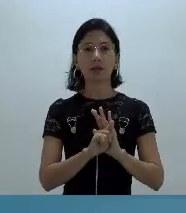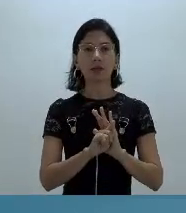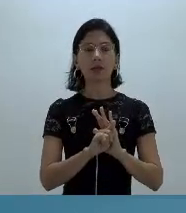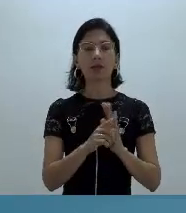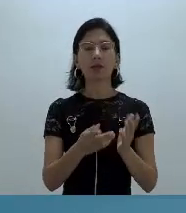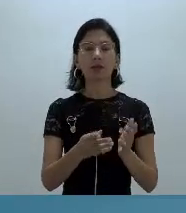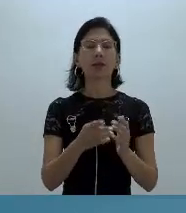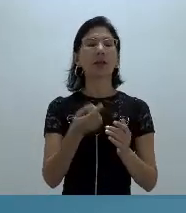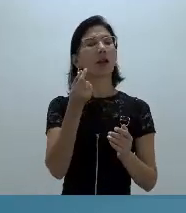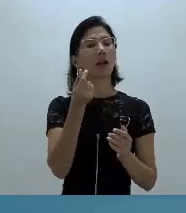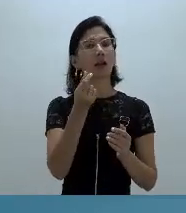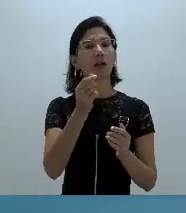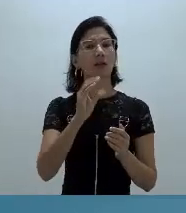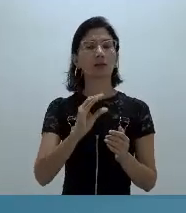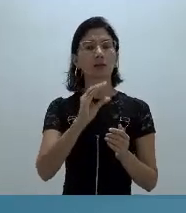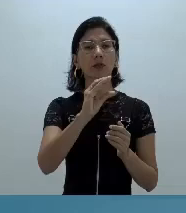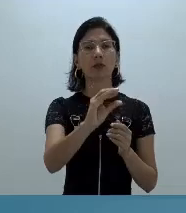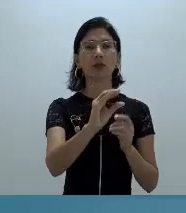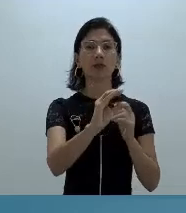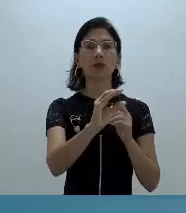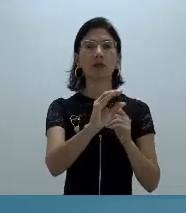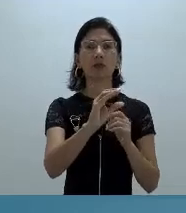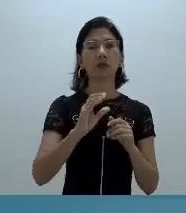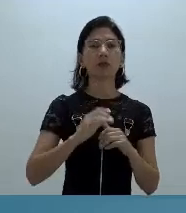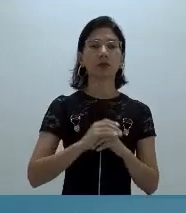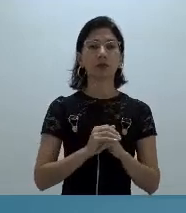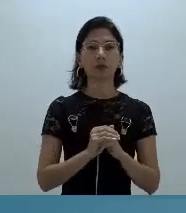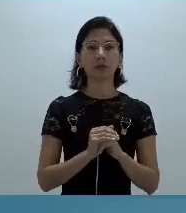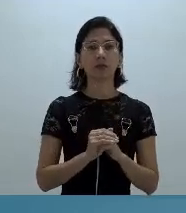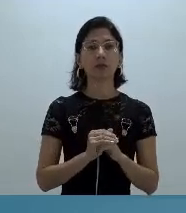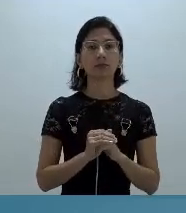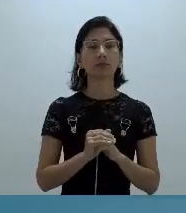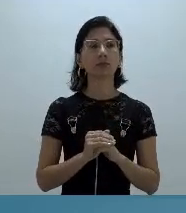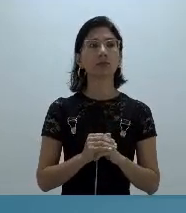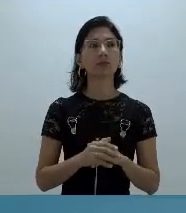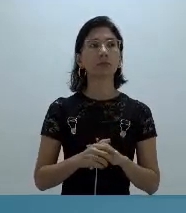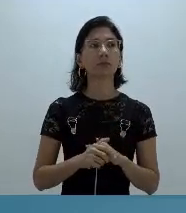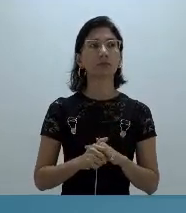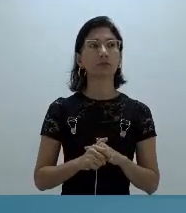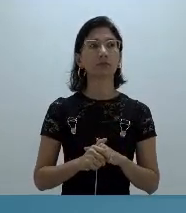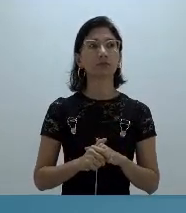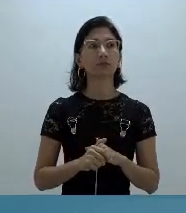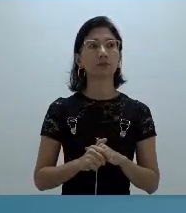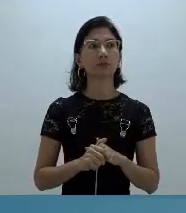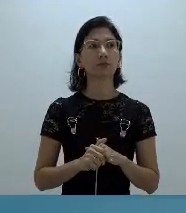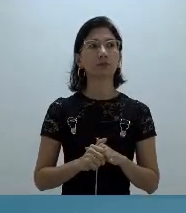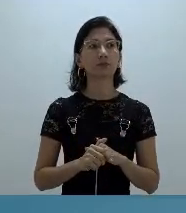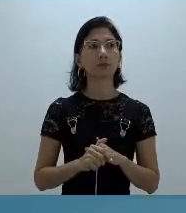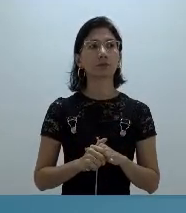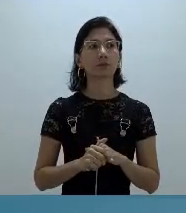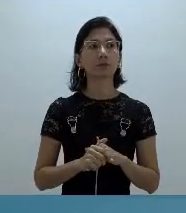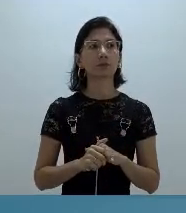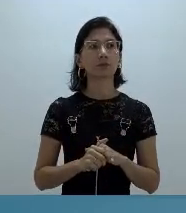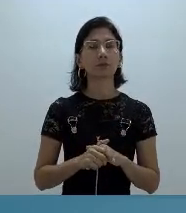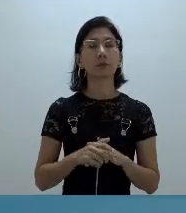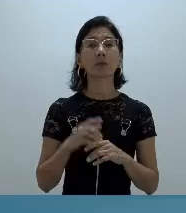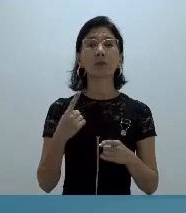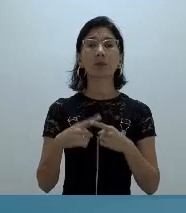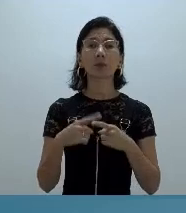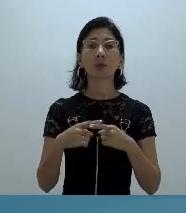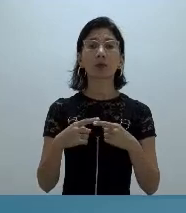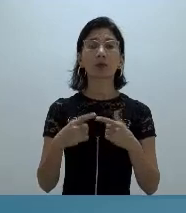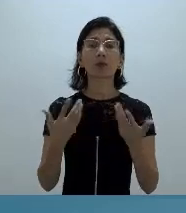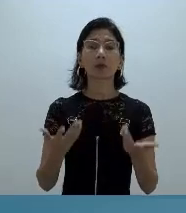advocatícios nessa fase em que a execução se encontra. Como eu falei, não havia como entender por excesso de execução,